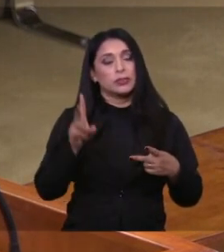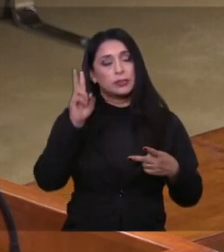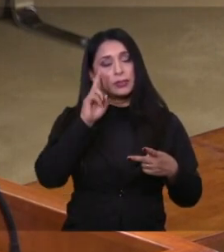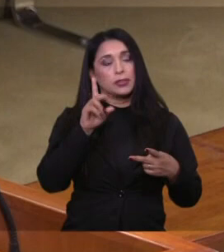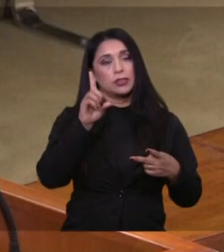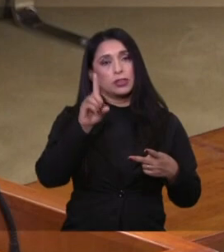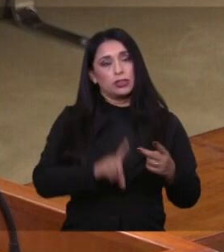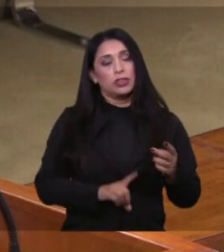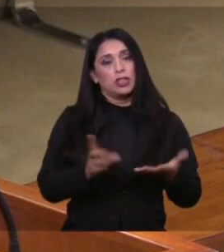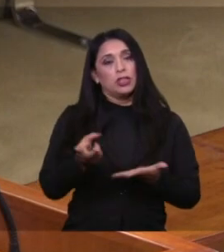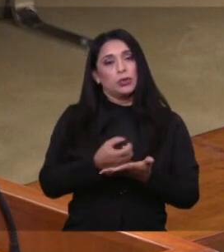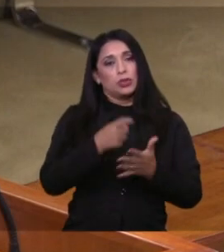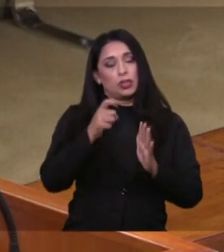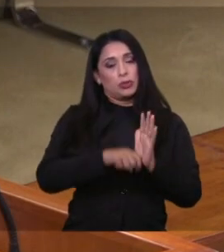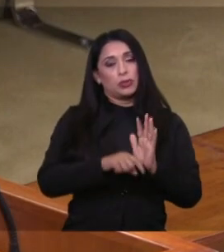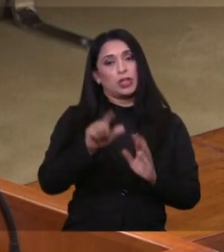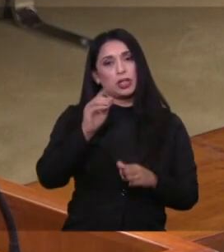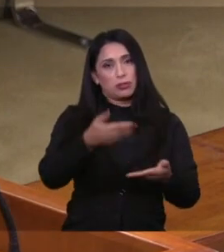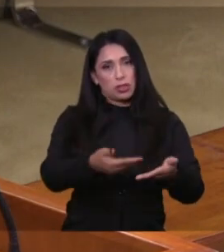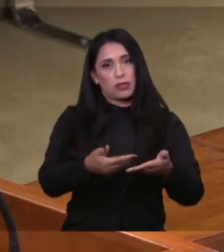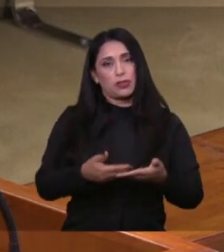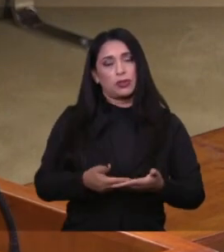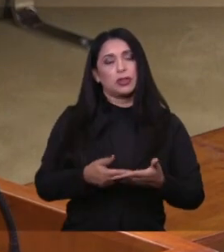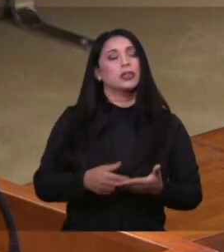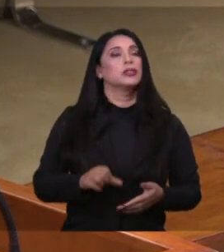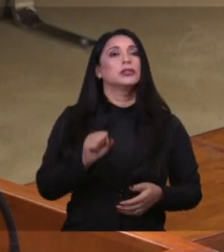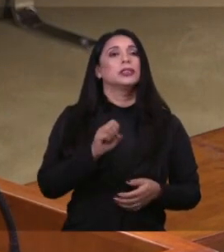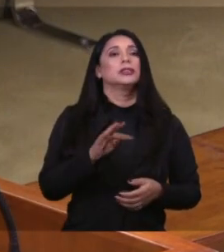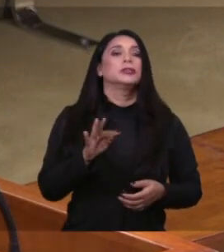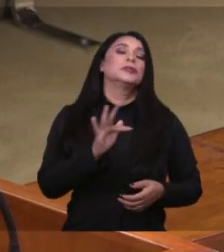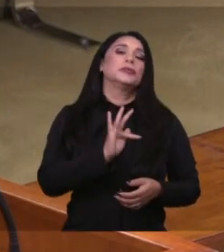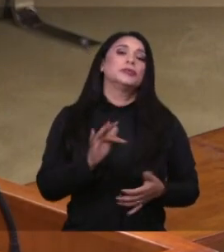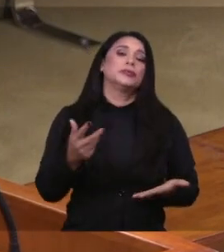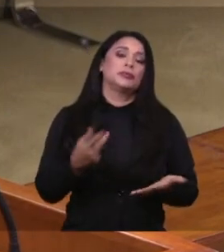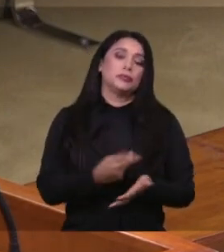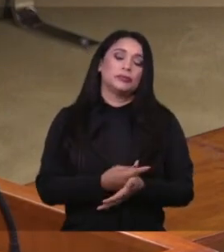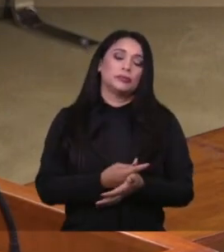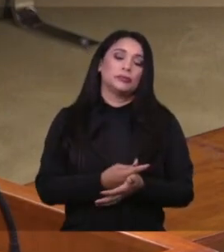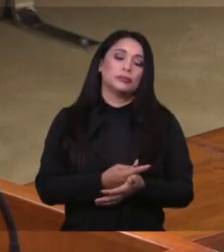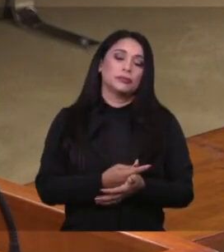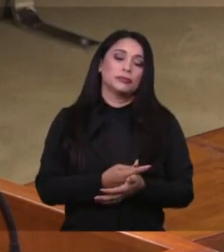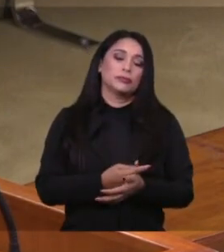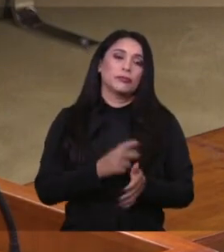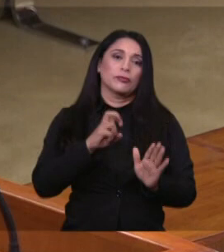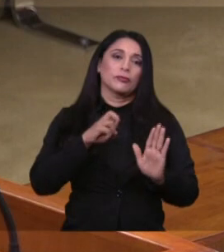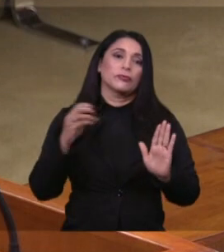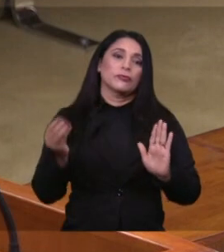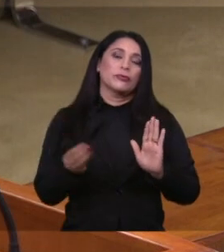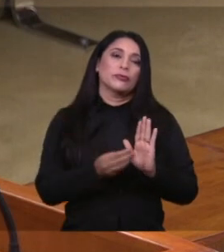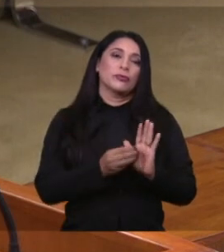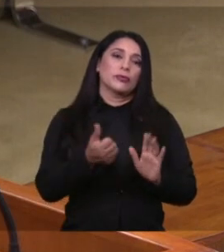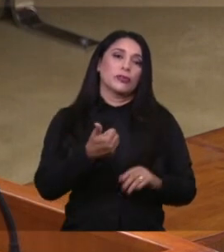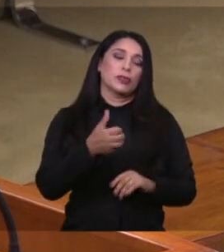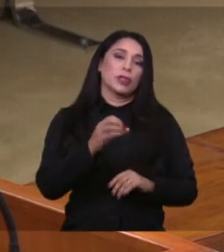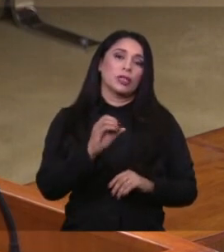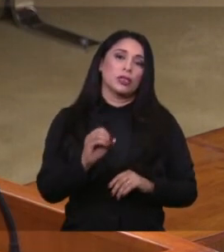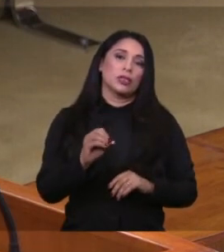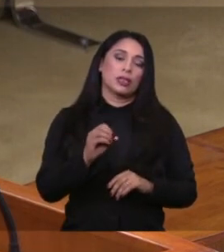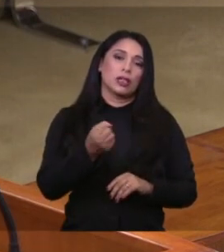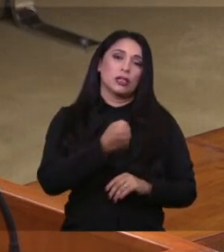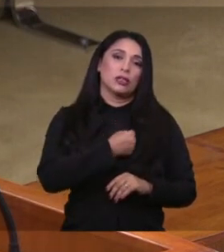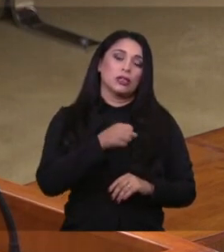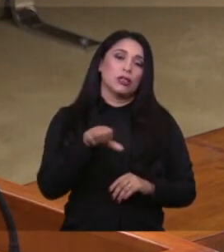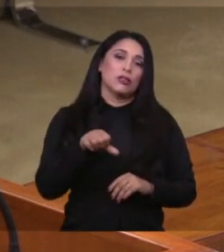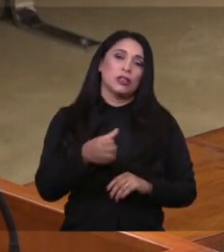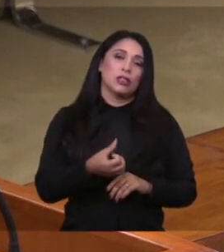direito tributário brasileiro, trazidas aqui ao Supremo, em que ocorreu exatamente isso. Me refiro à emenda constitucional 10 de 96 e à emenda